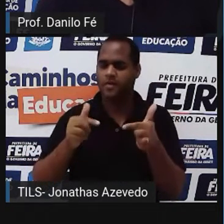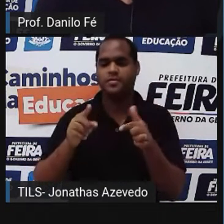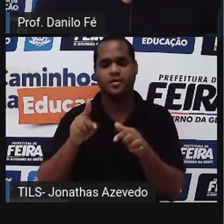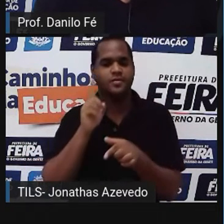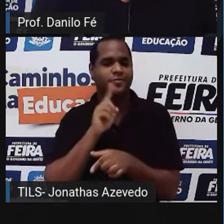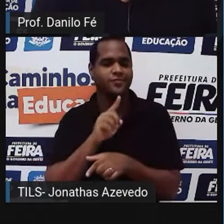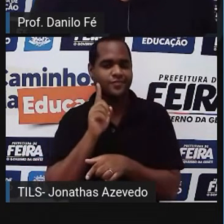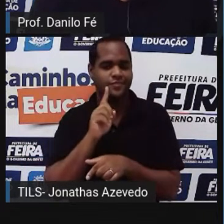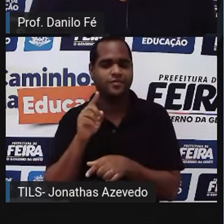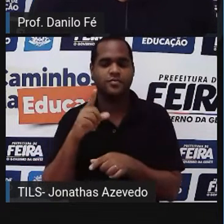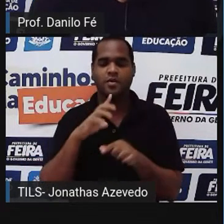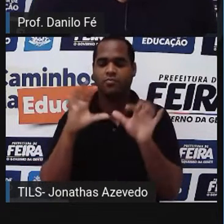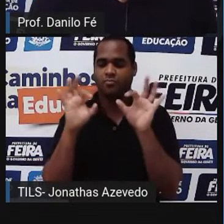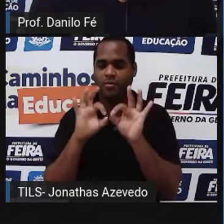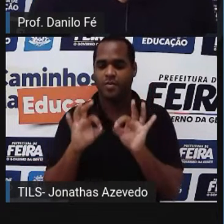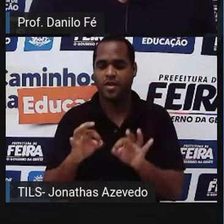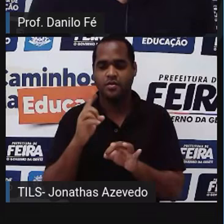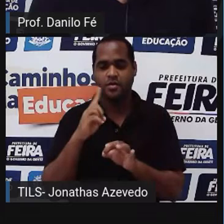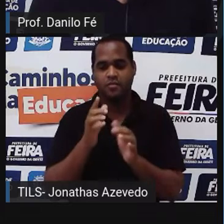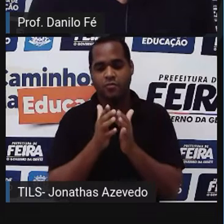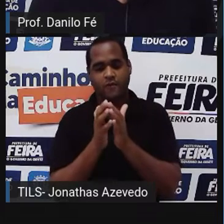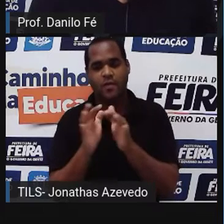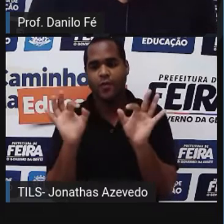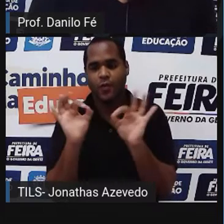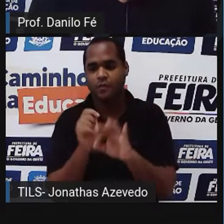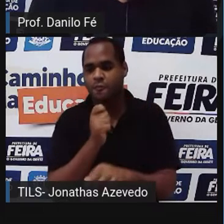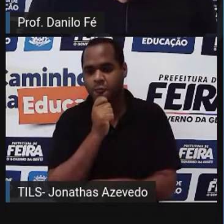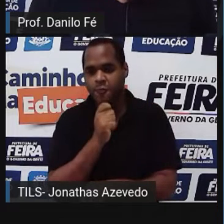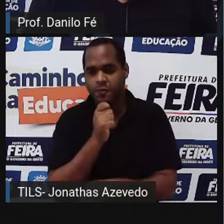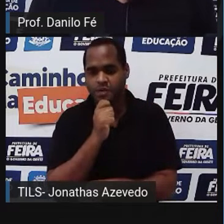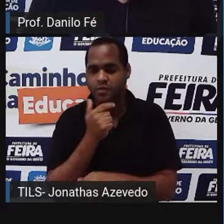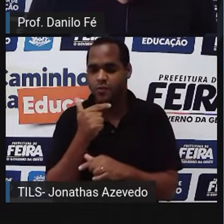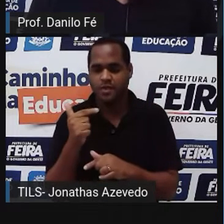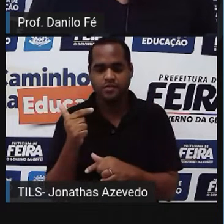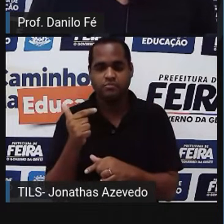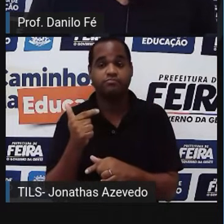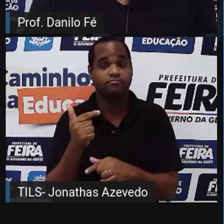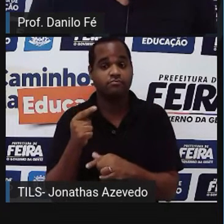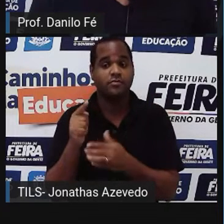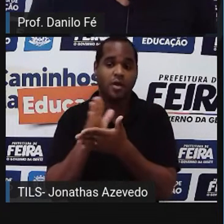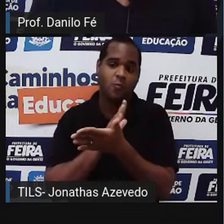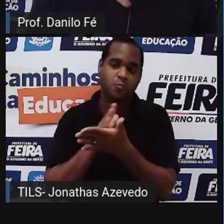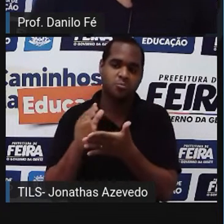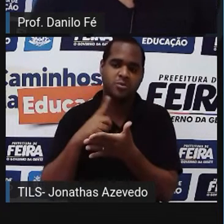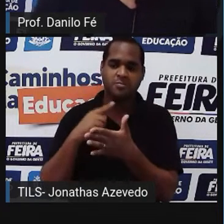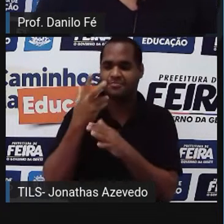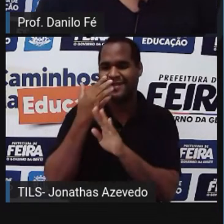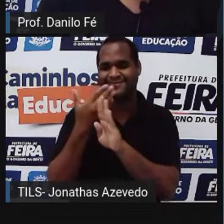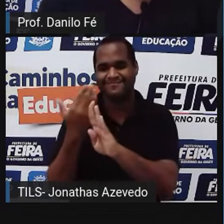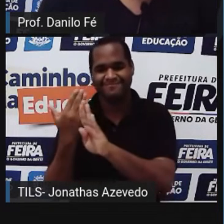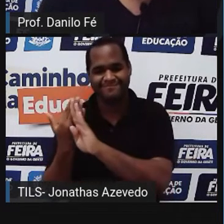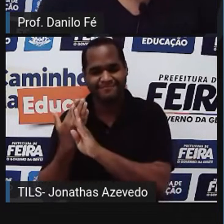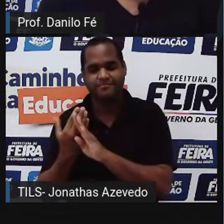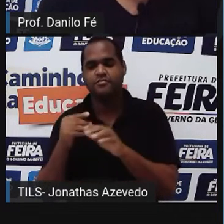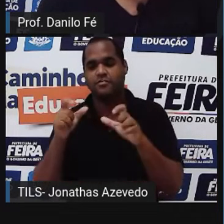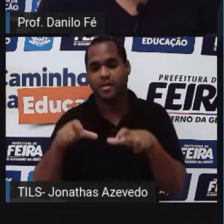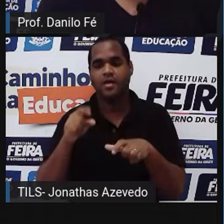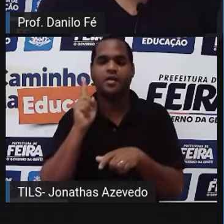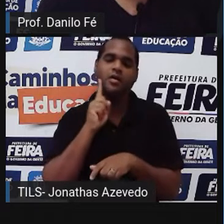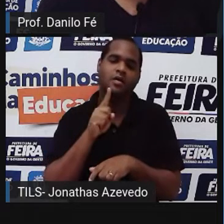Unidos, nem todos os navios estavam lá, alguns estavam afastados, e os Estados